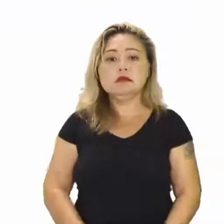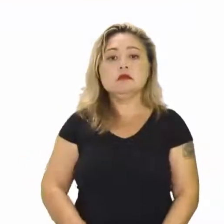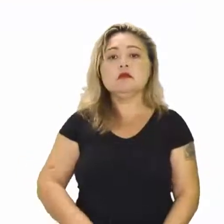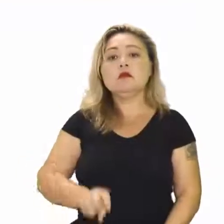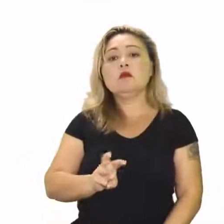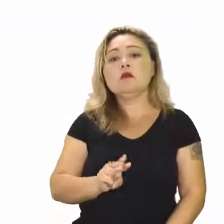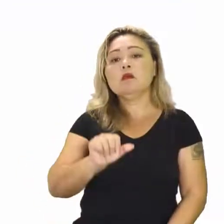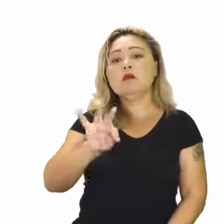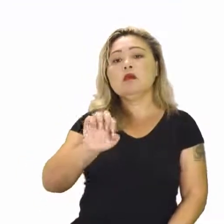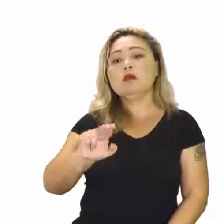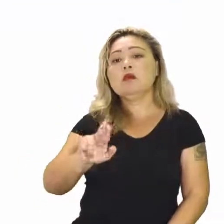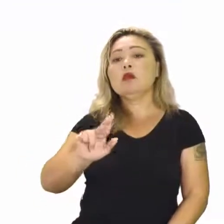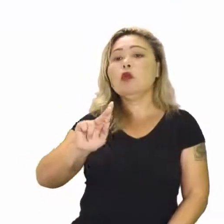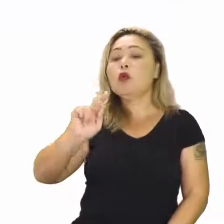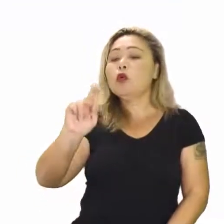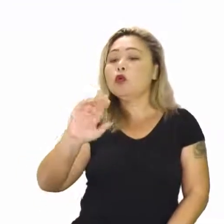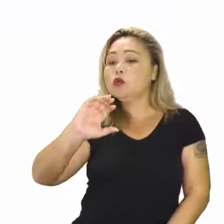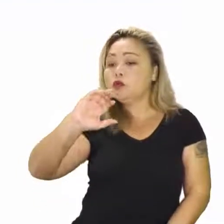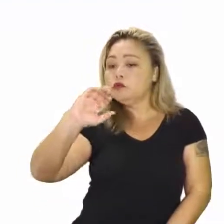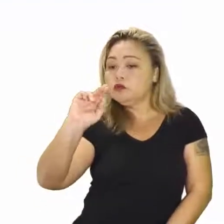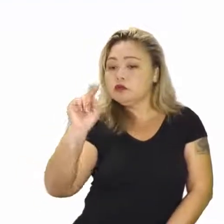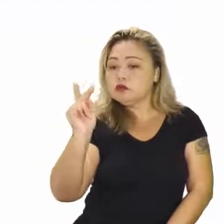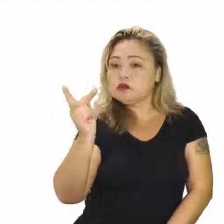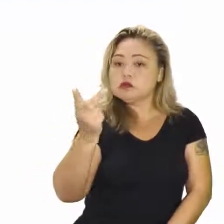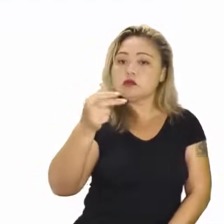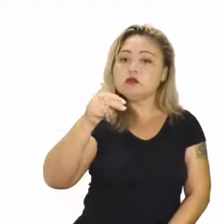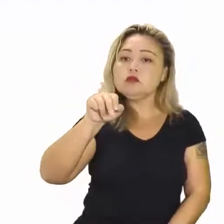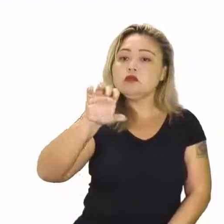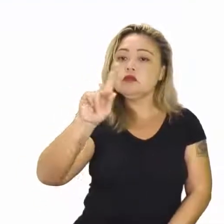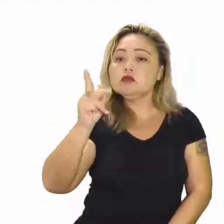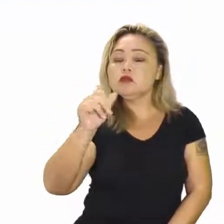Winston Churchill.